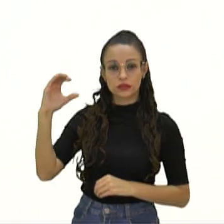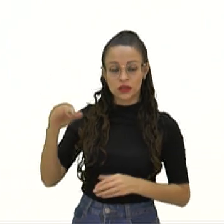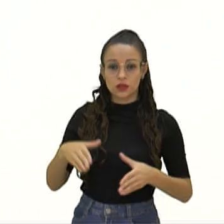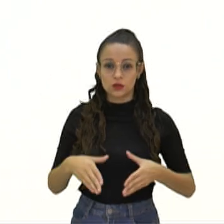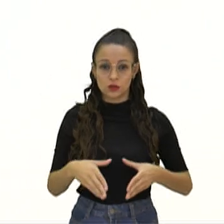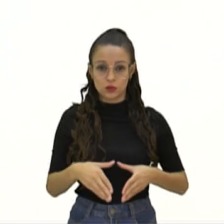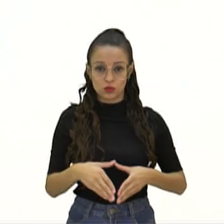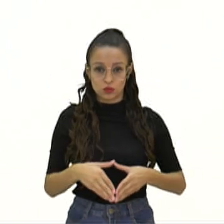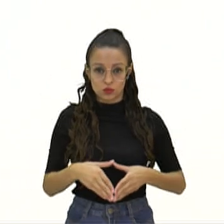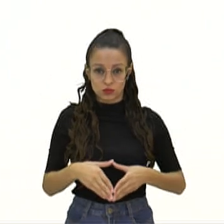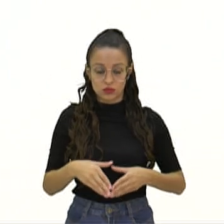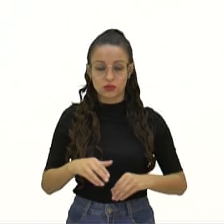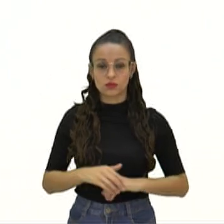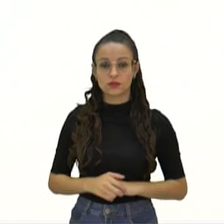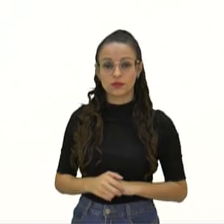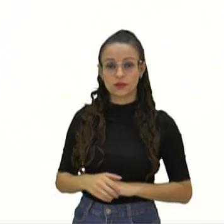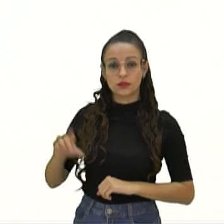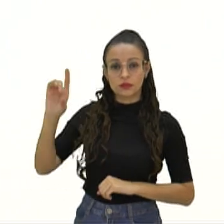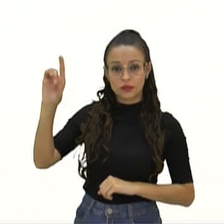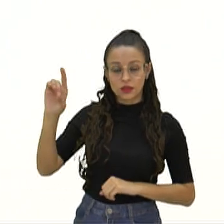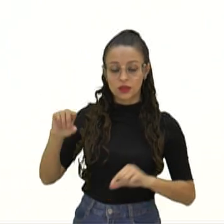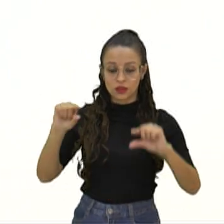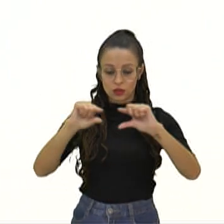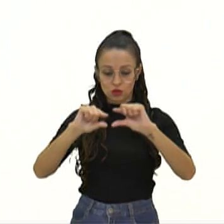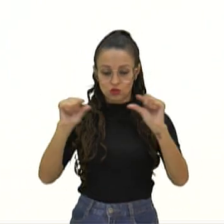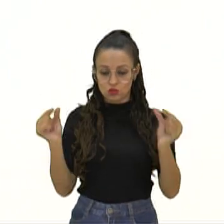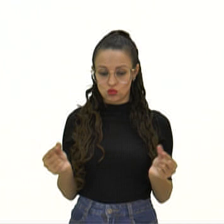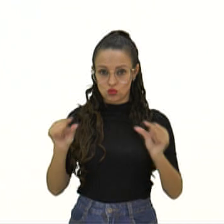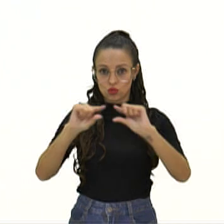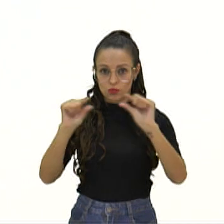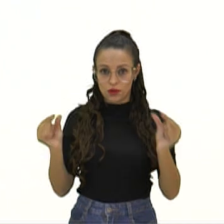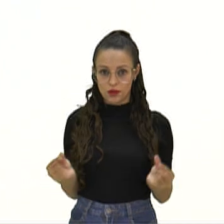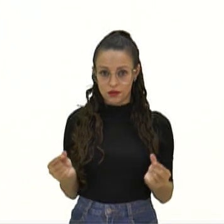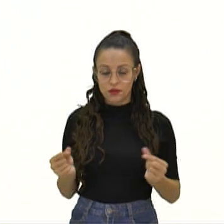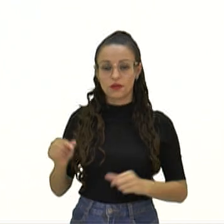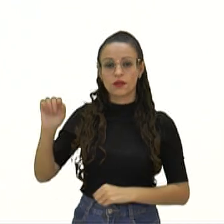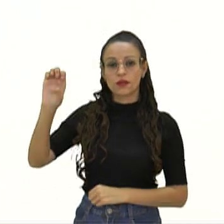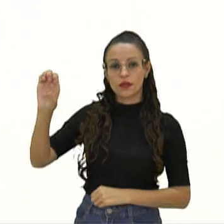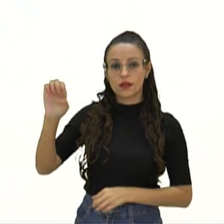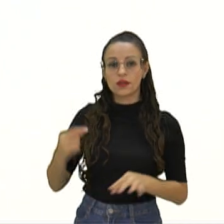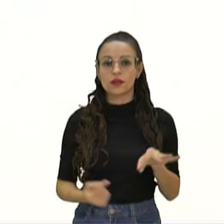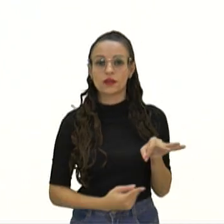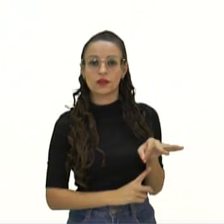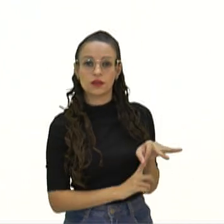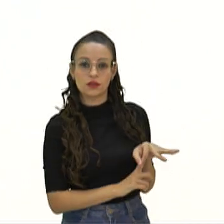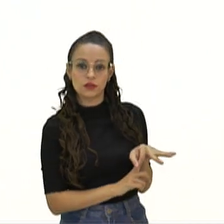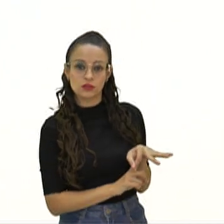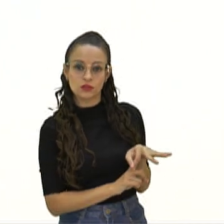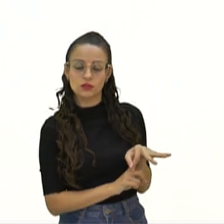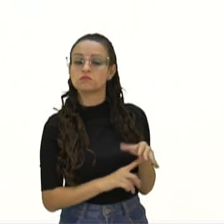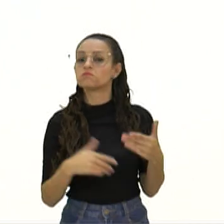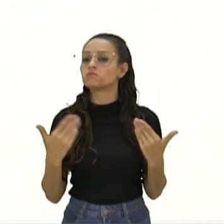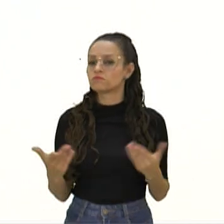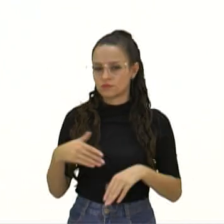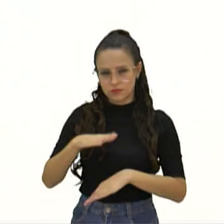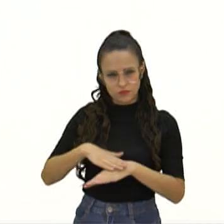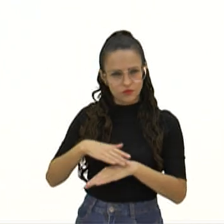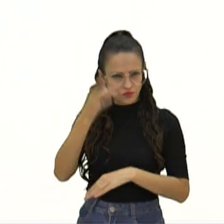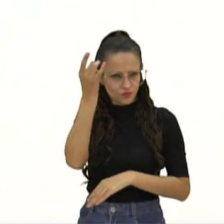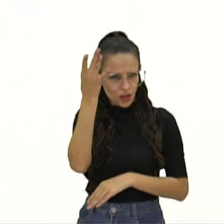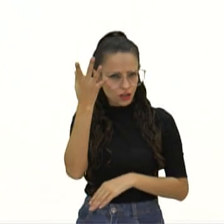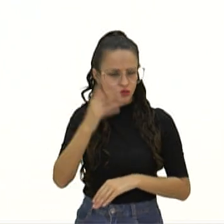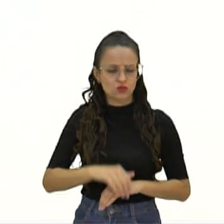para o útero? Letra D, tuba uterina ou letra E, clitóris? Vamos lá, gente, essa é bem facinho.